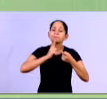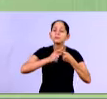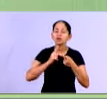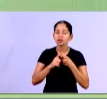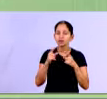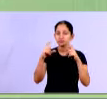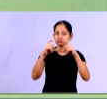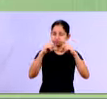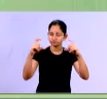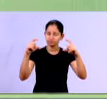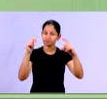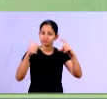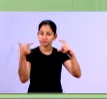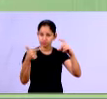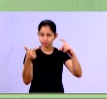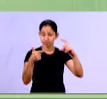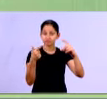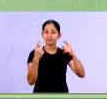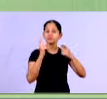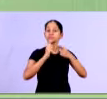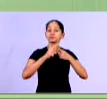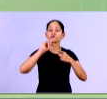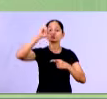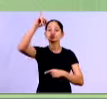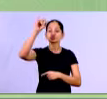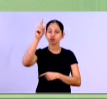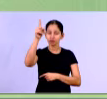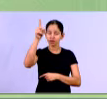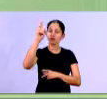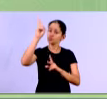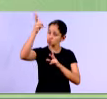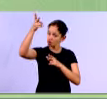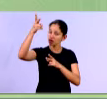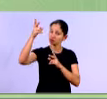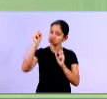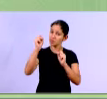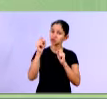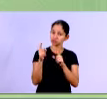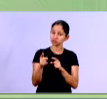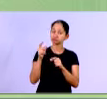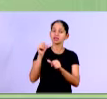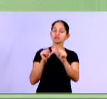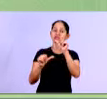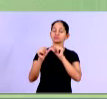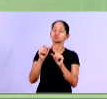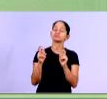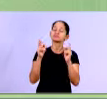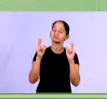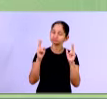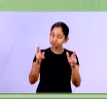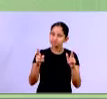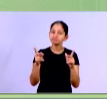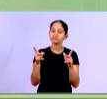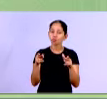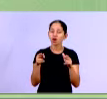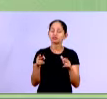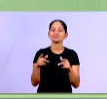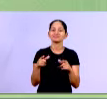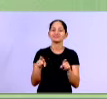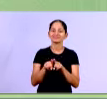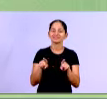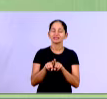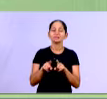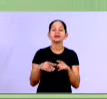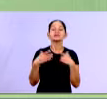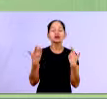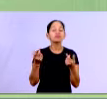aqui? Porque o J pode ser escrito como P vezes I vezes N. E aí nós usamos